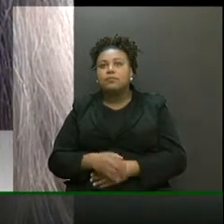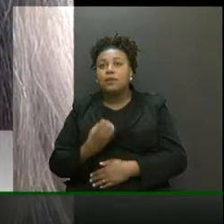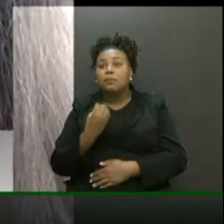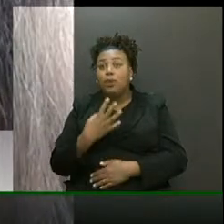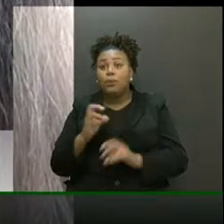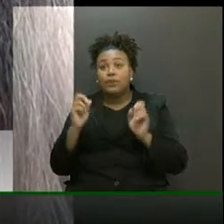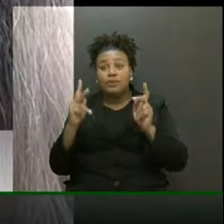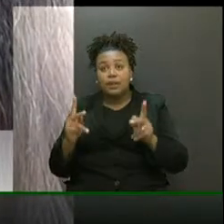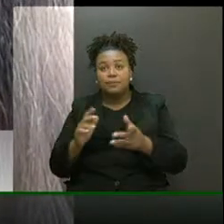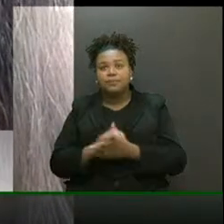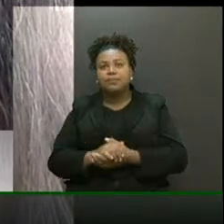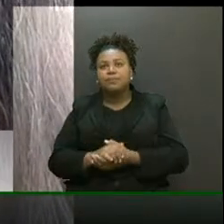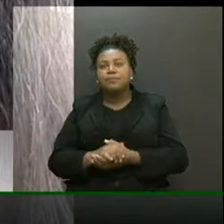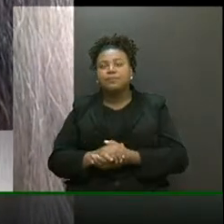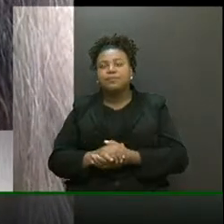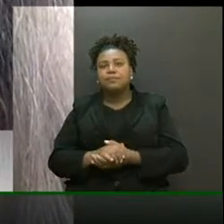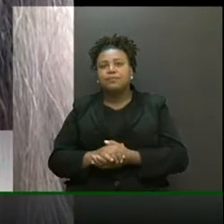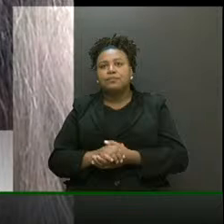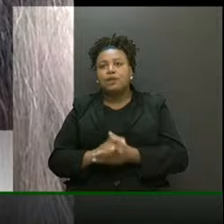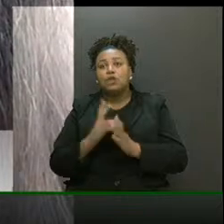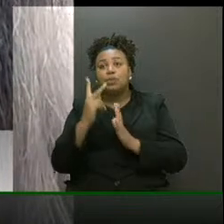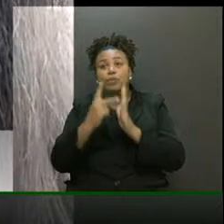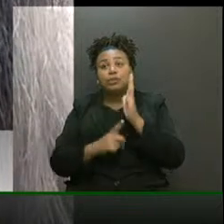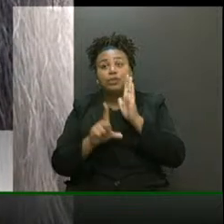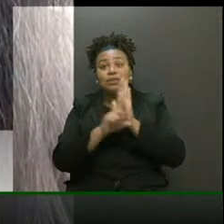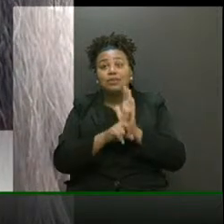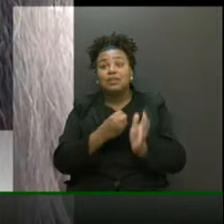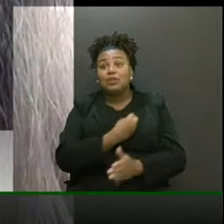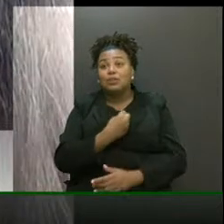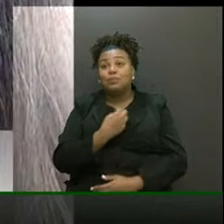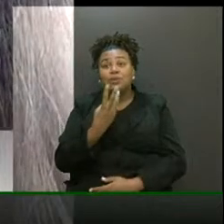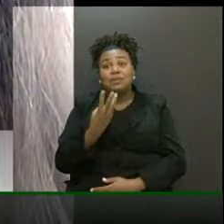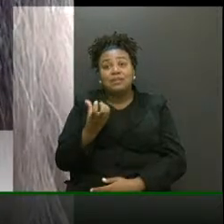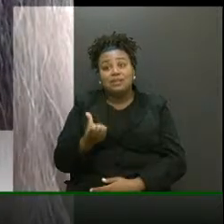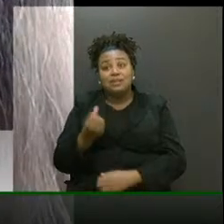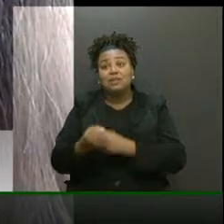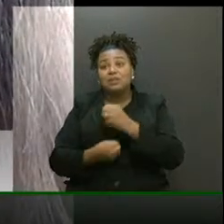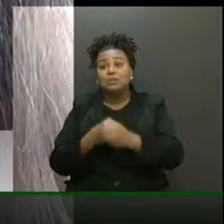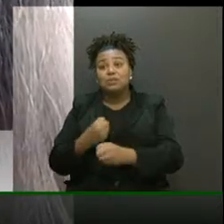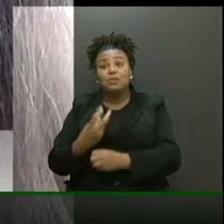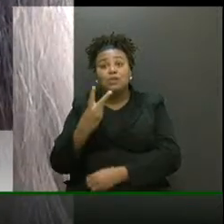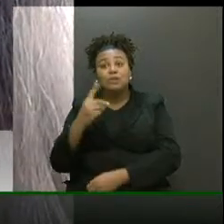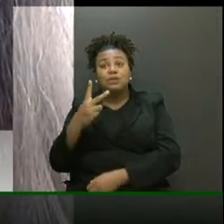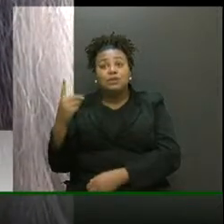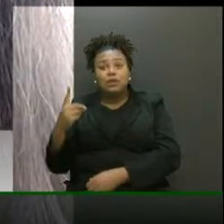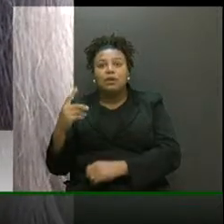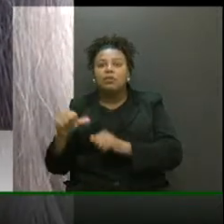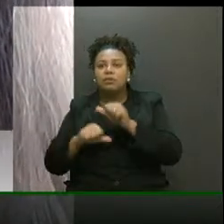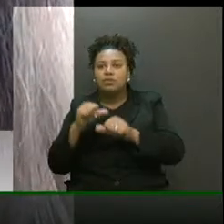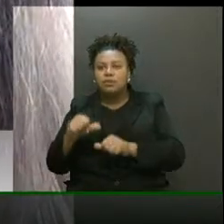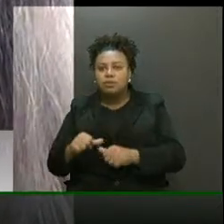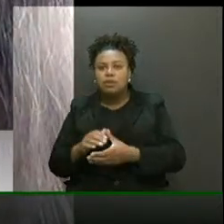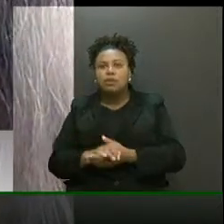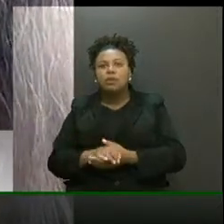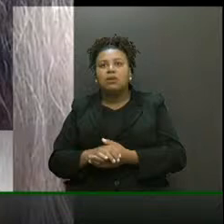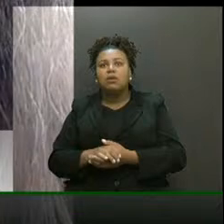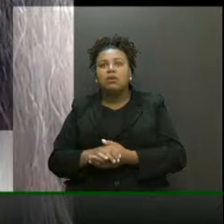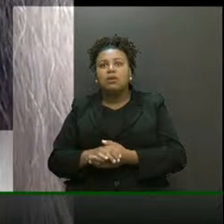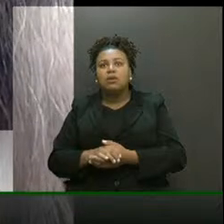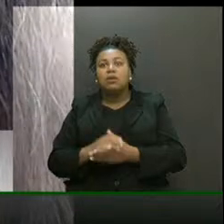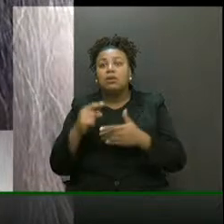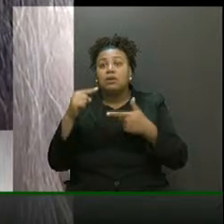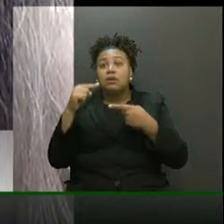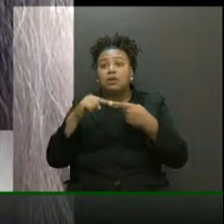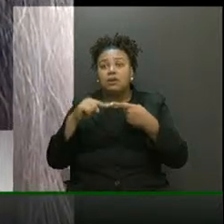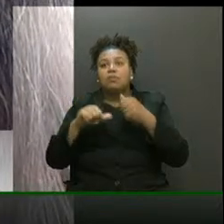Bom, ok. No projeto de lei número 36 de 2021 ficam introduzidas as seguintes modificações. Item